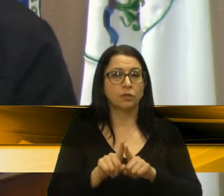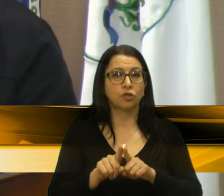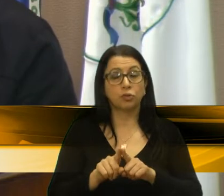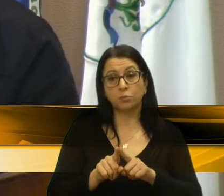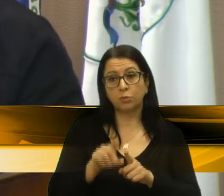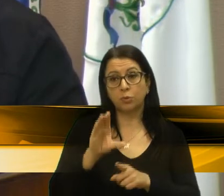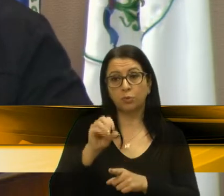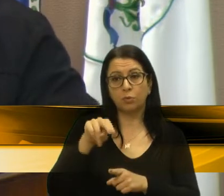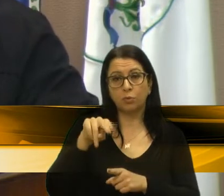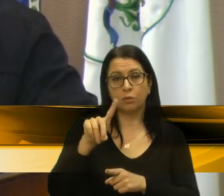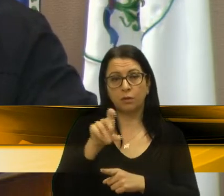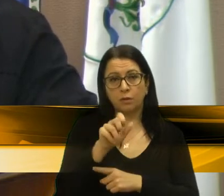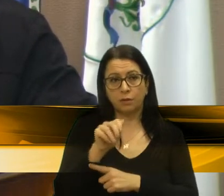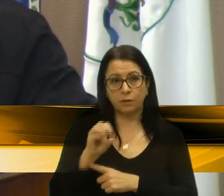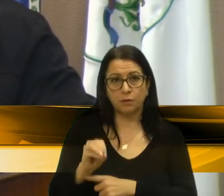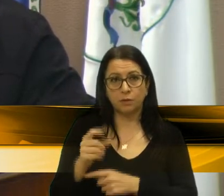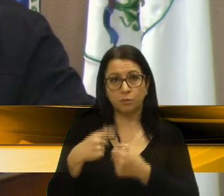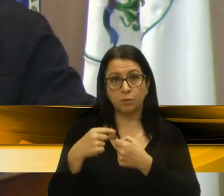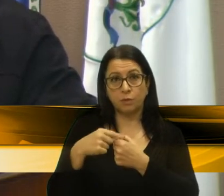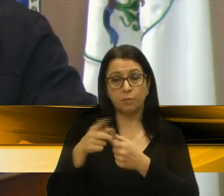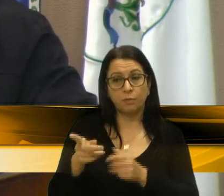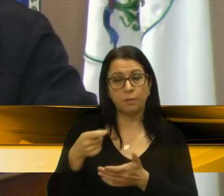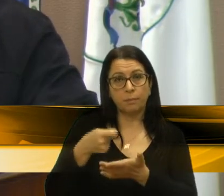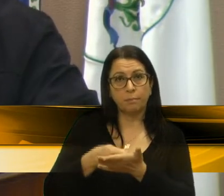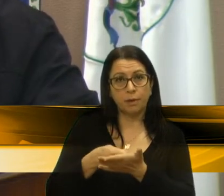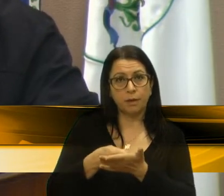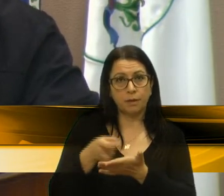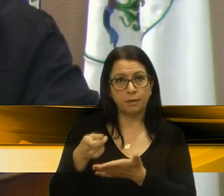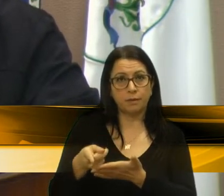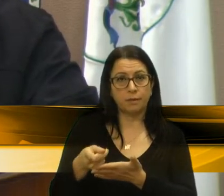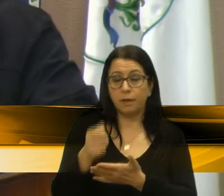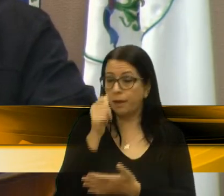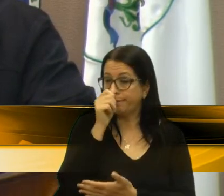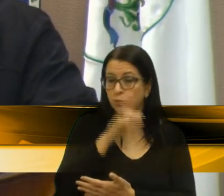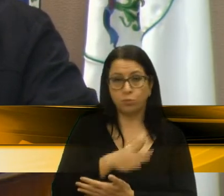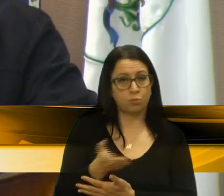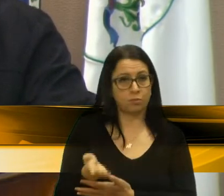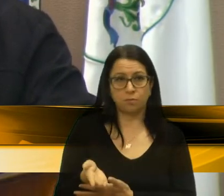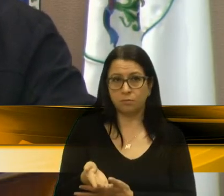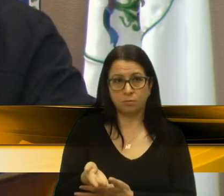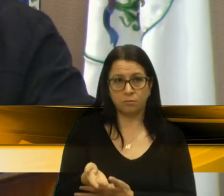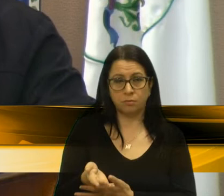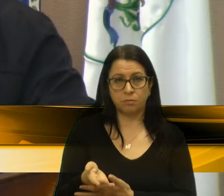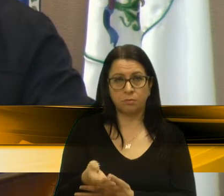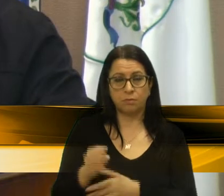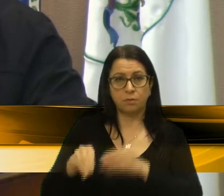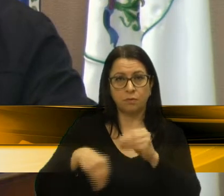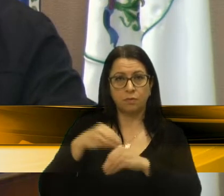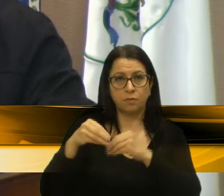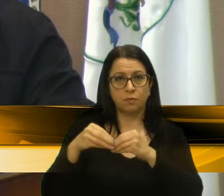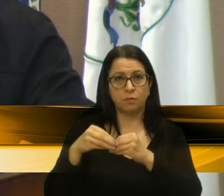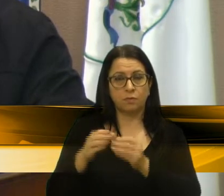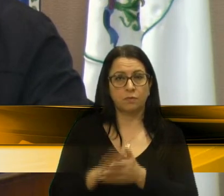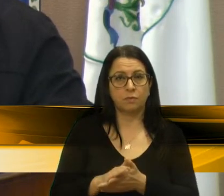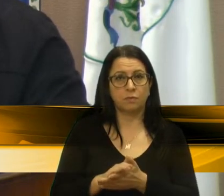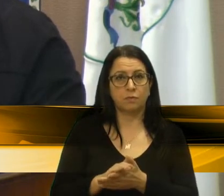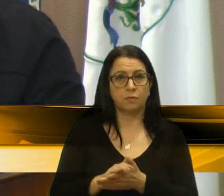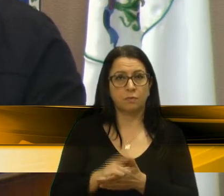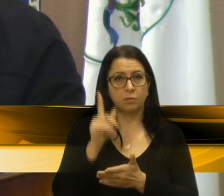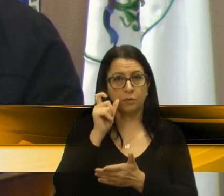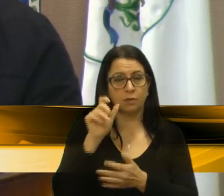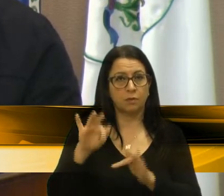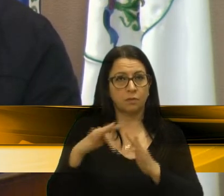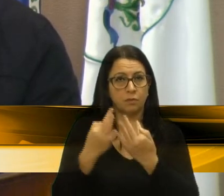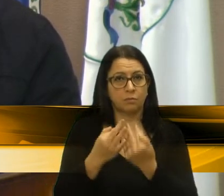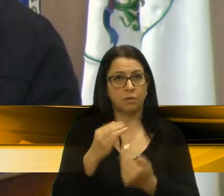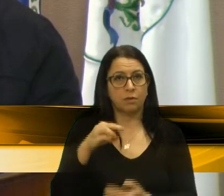município ao pagamento dessa indenização absurda envolvendo os interesses da família